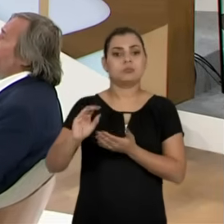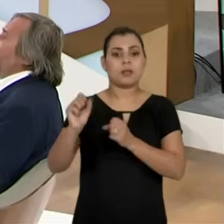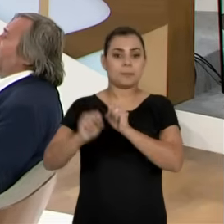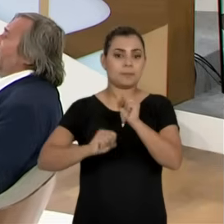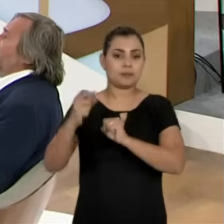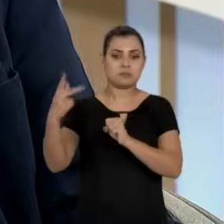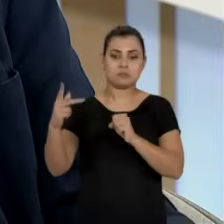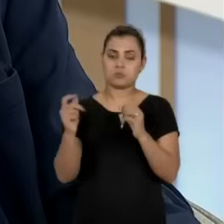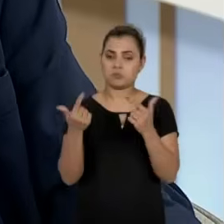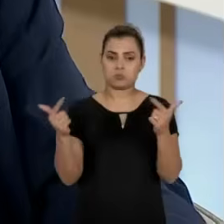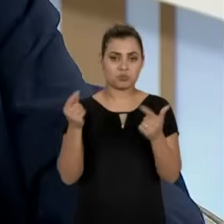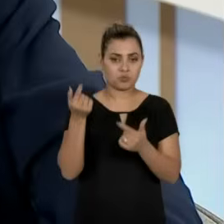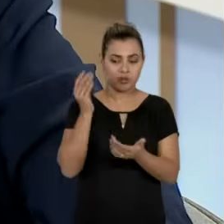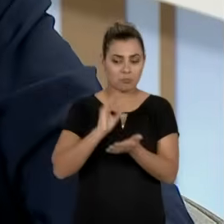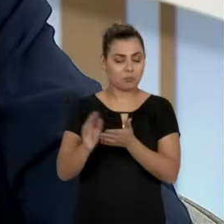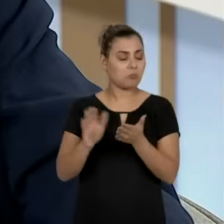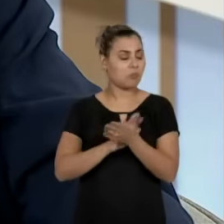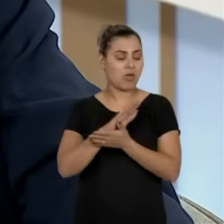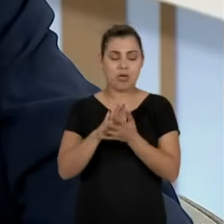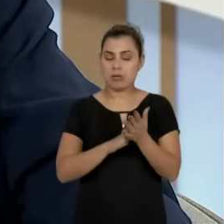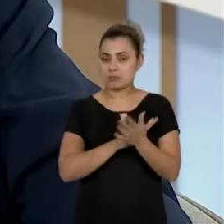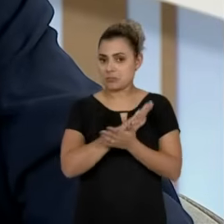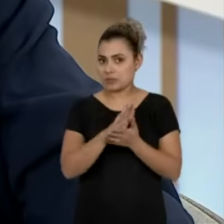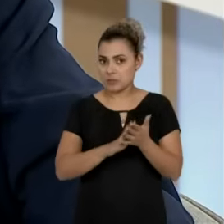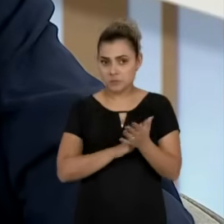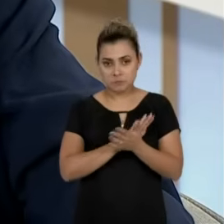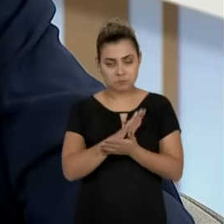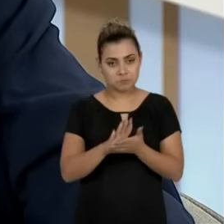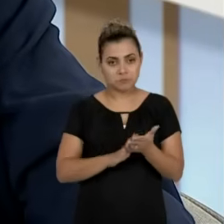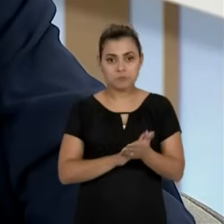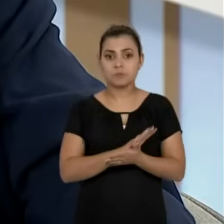isso. A gente...